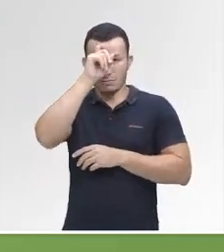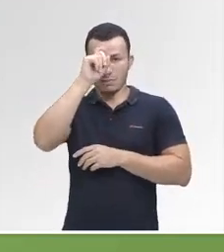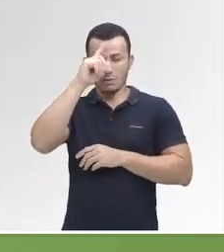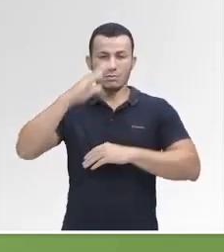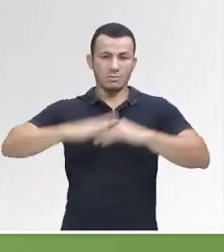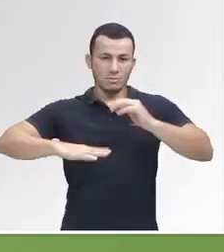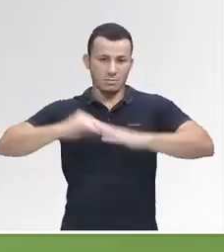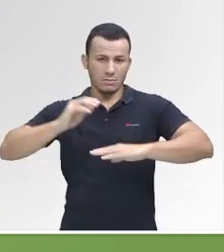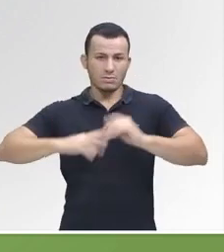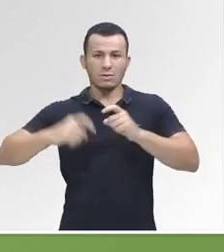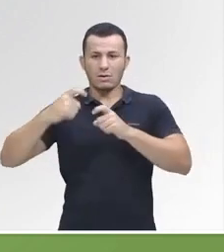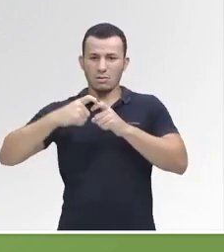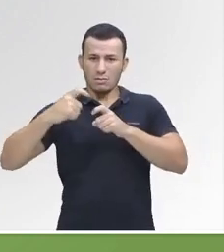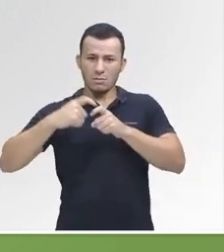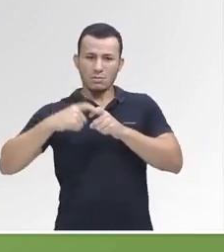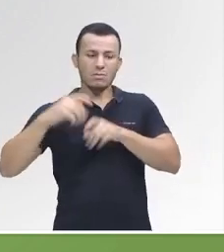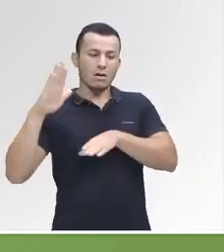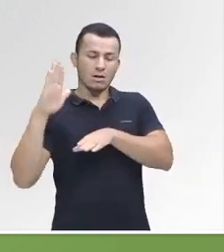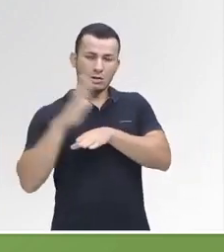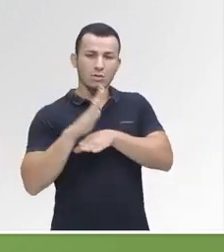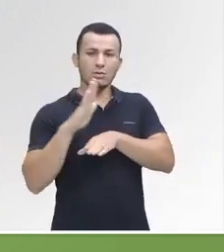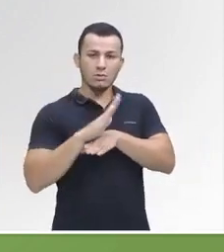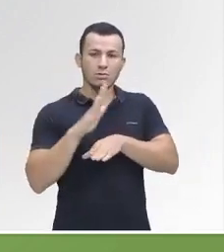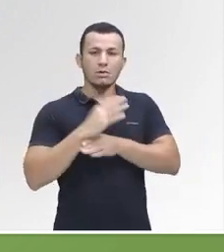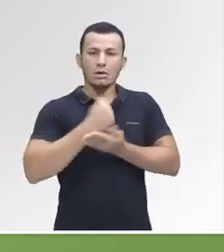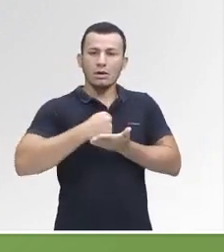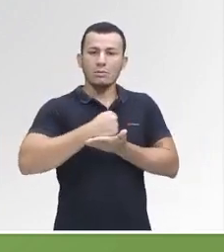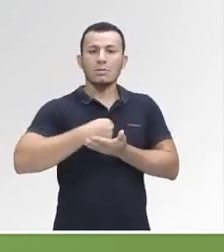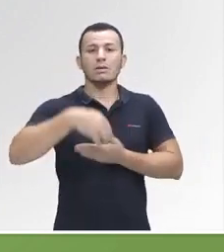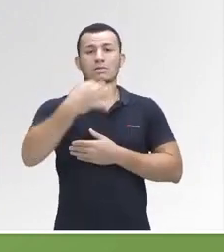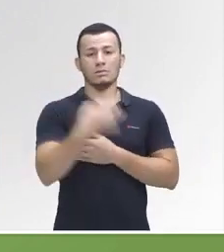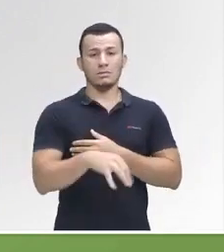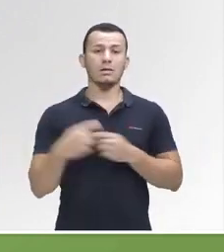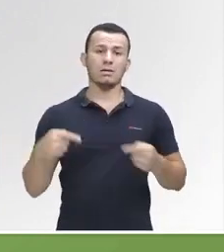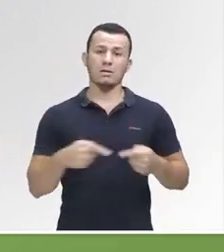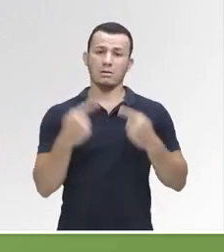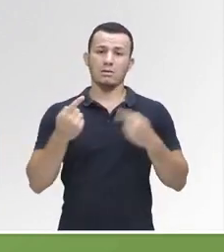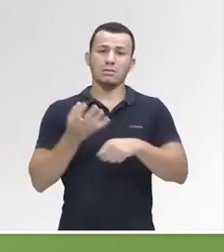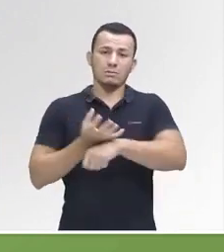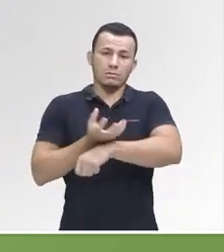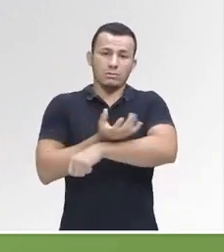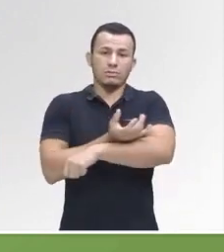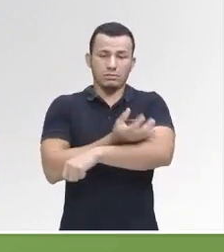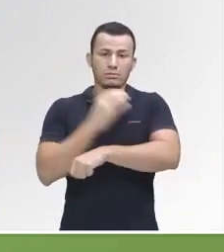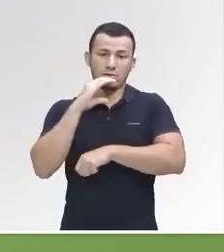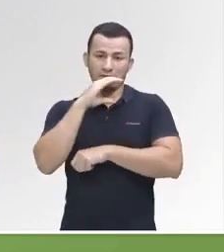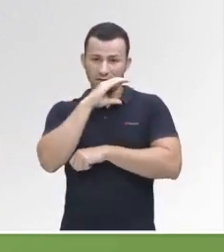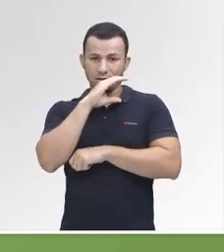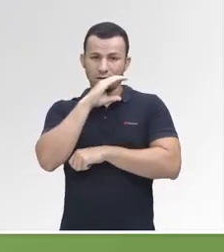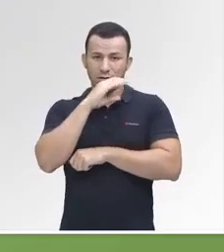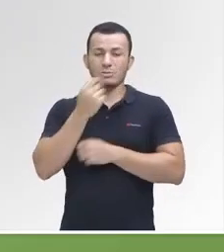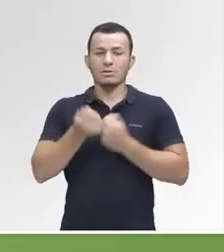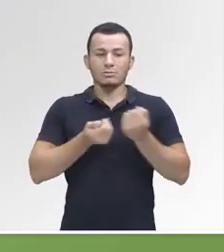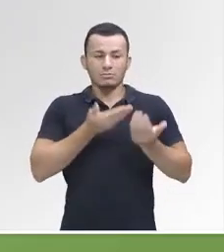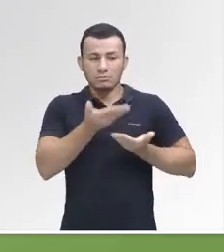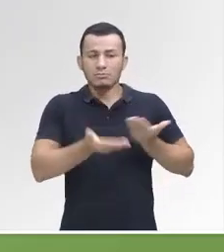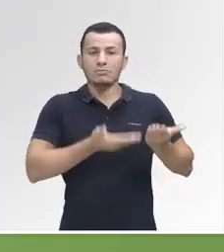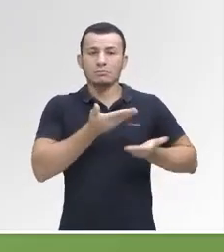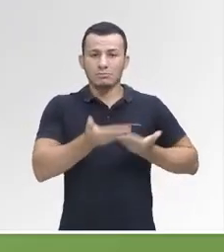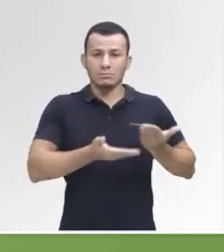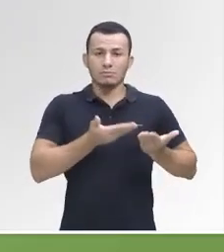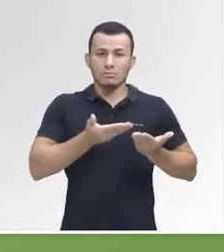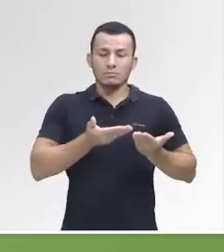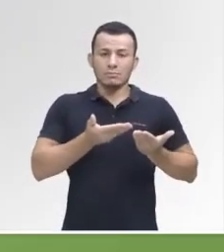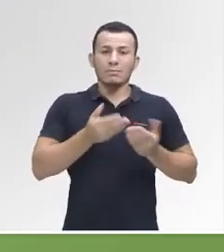que colocar nela, o que passar, o remédio adequado. Então, é necessário que a queimadura seja tratada. E se tiver bolhas também não